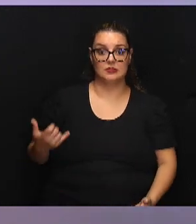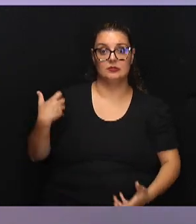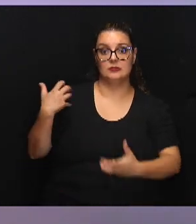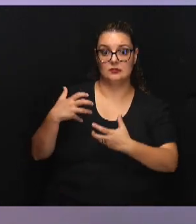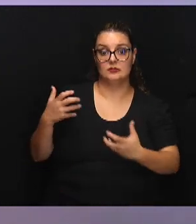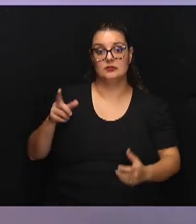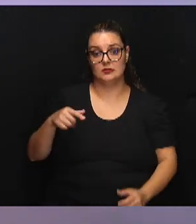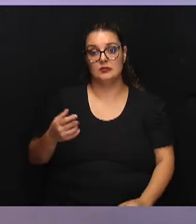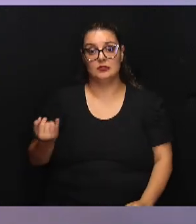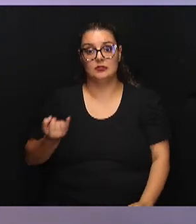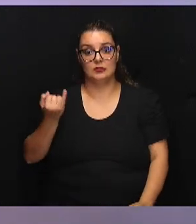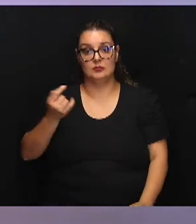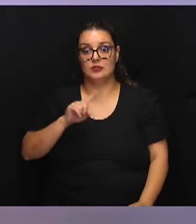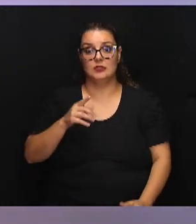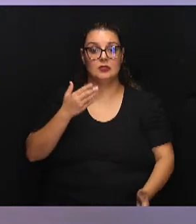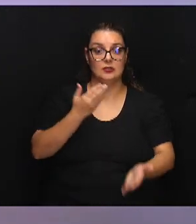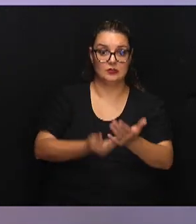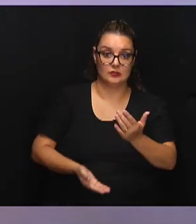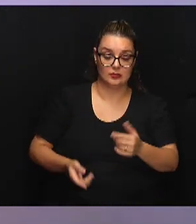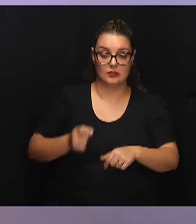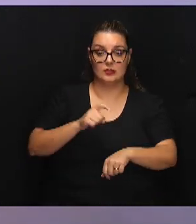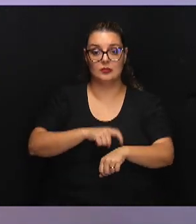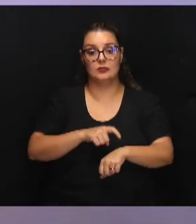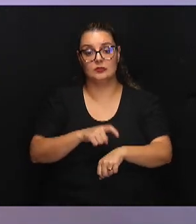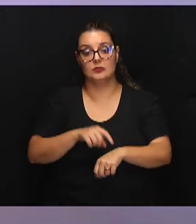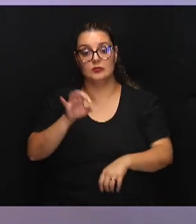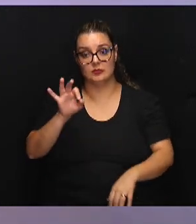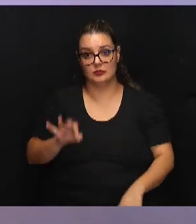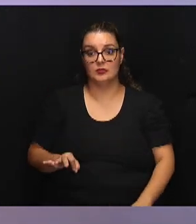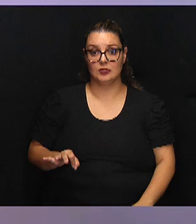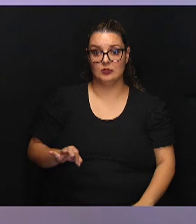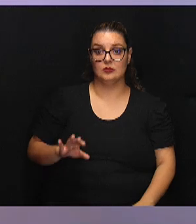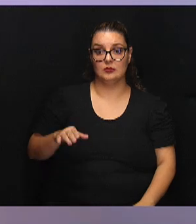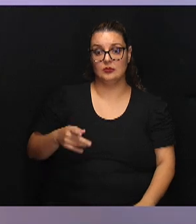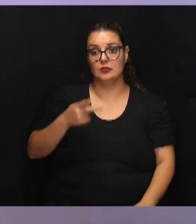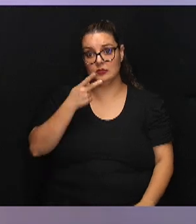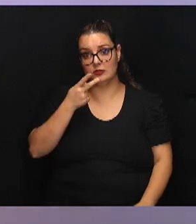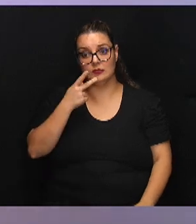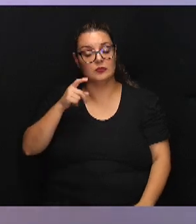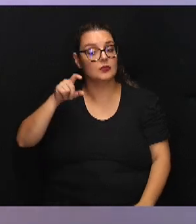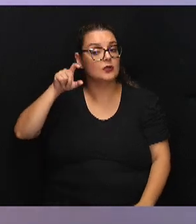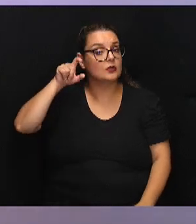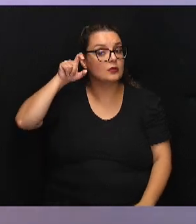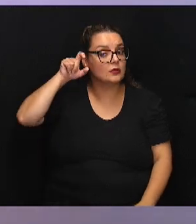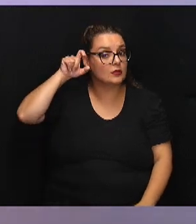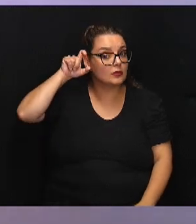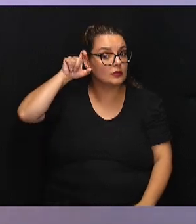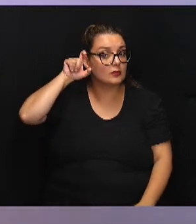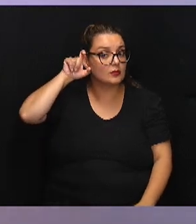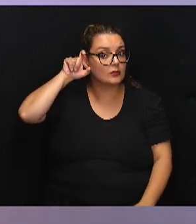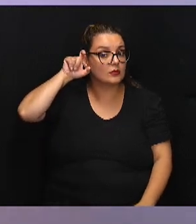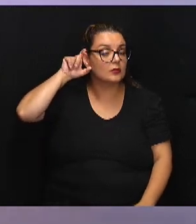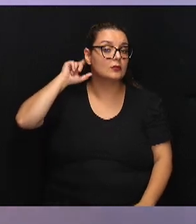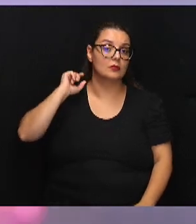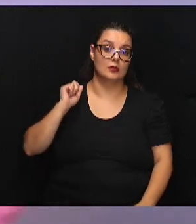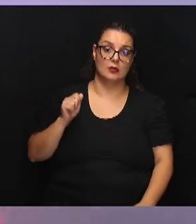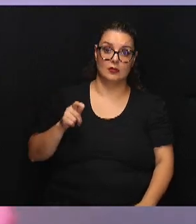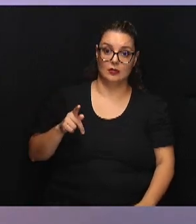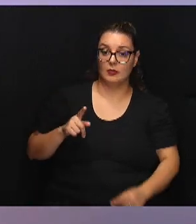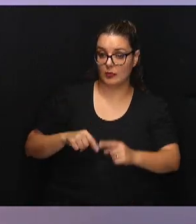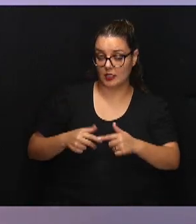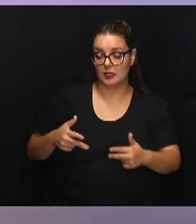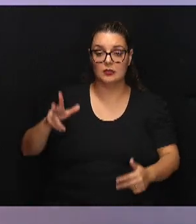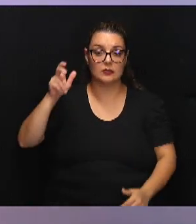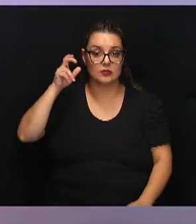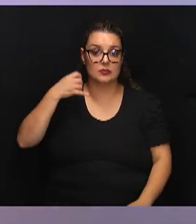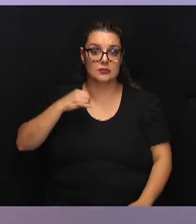muito importante a gente não perder o tempo adequado quando fala em uso de aparelho de audição, em indicação, porque se eu